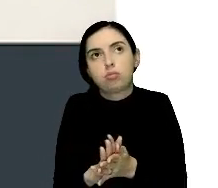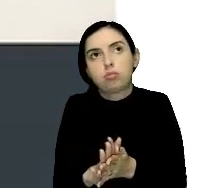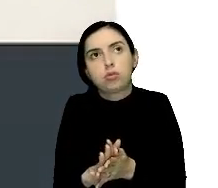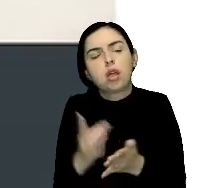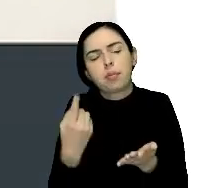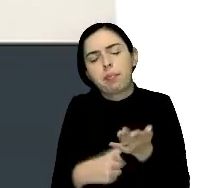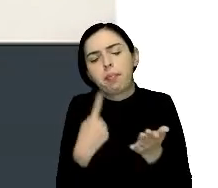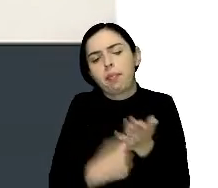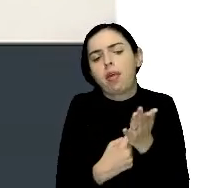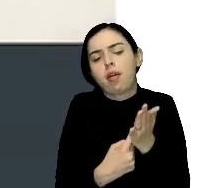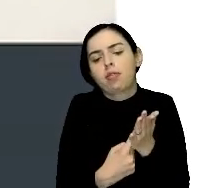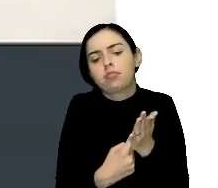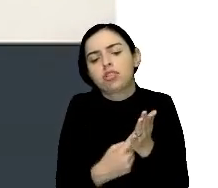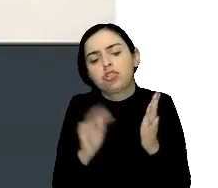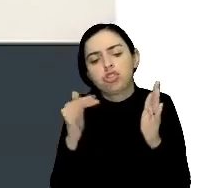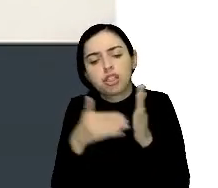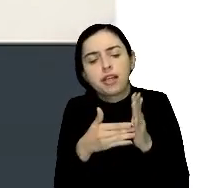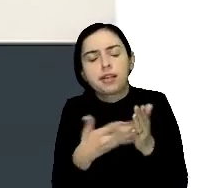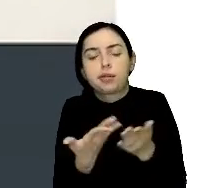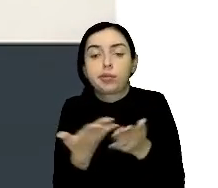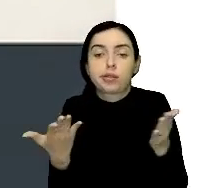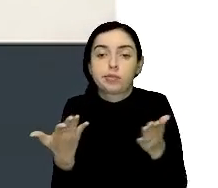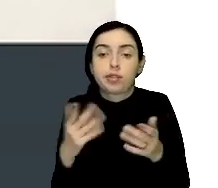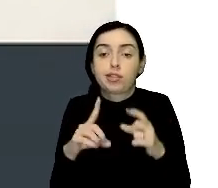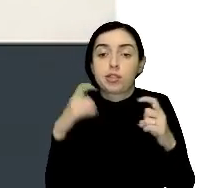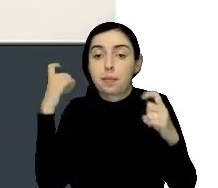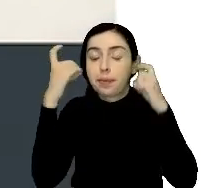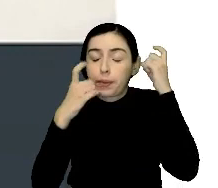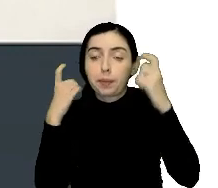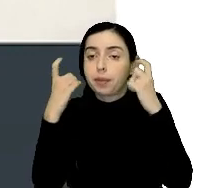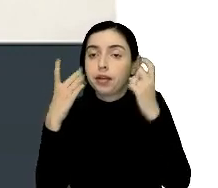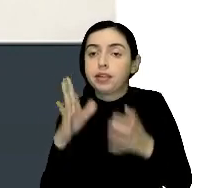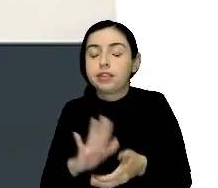questão diretamente para ele, isso é preocupante.